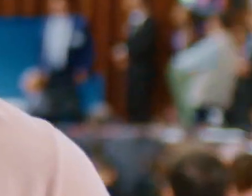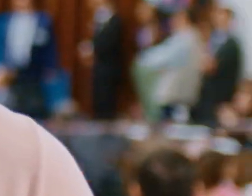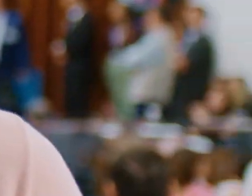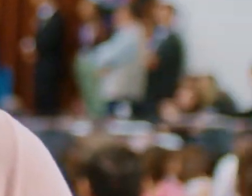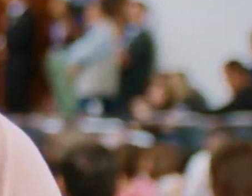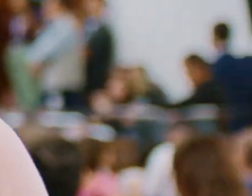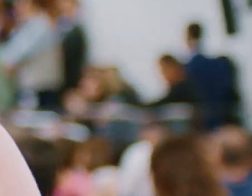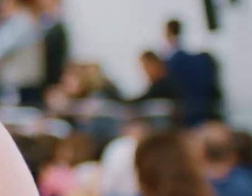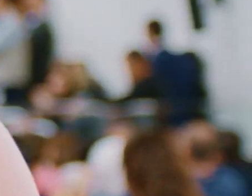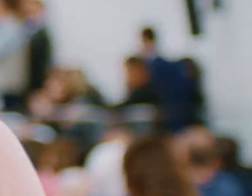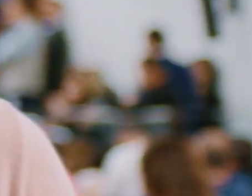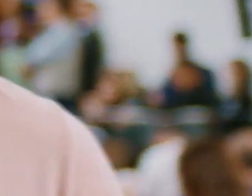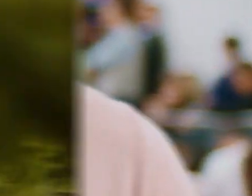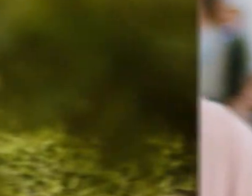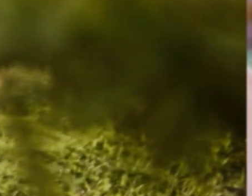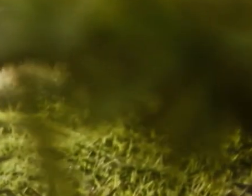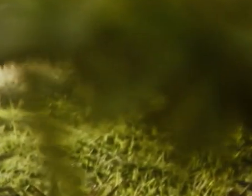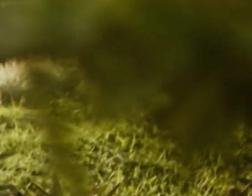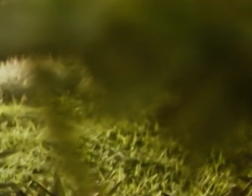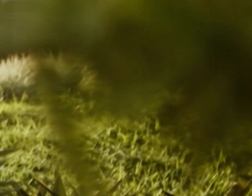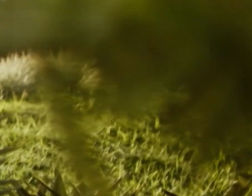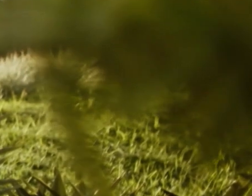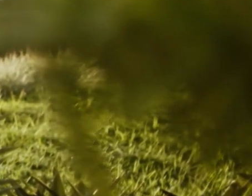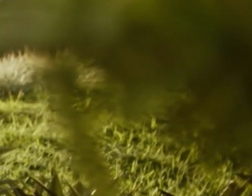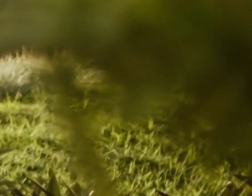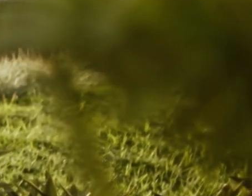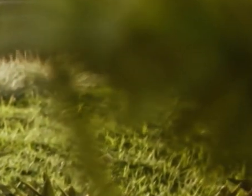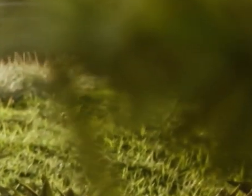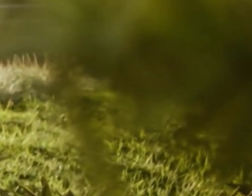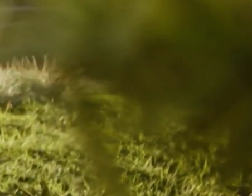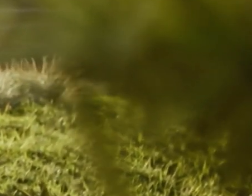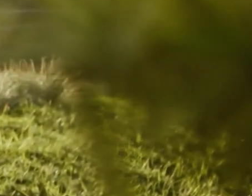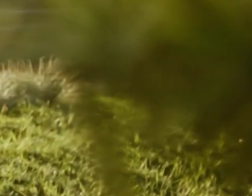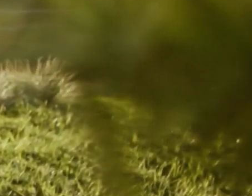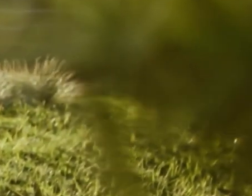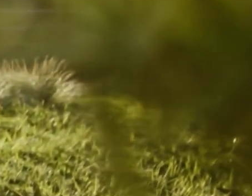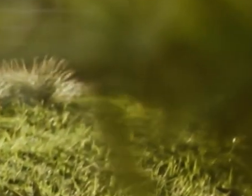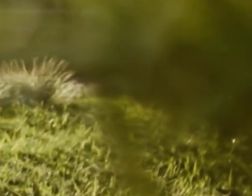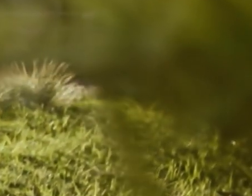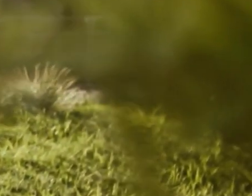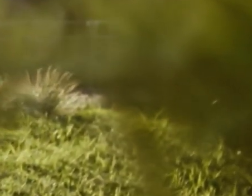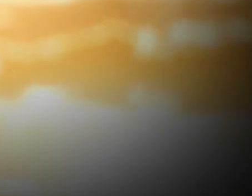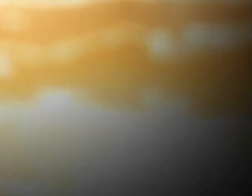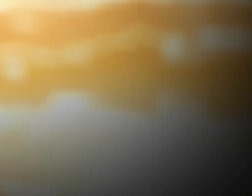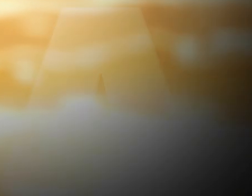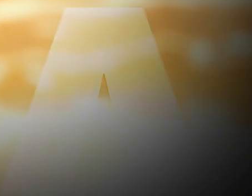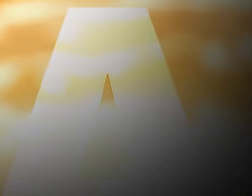Esta casa é sua. Assembleia Legislativa de Mato Grosso do Sul.